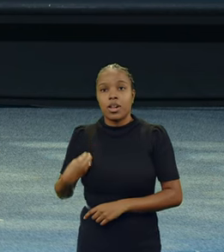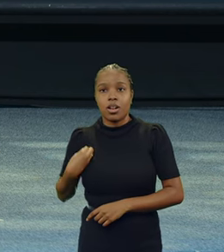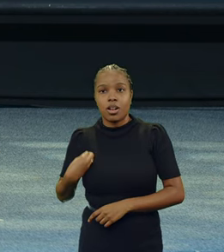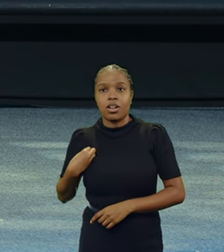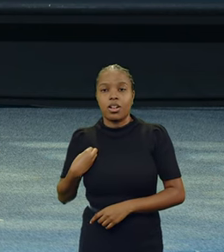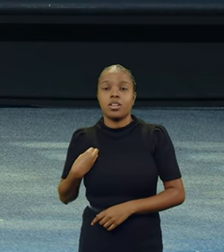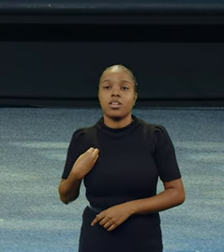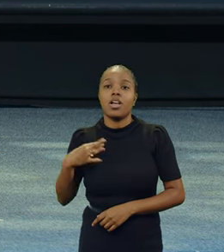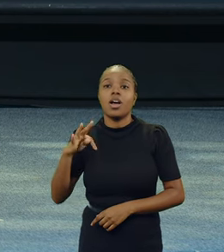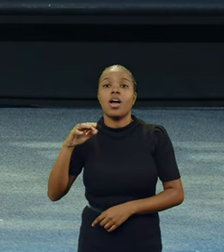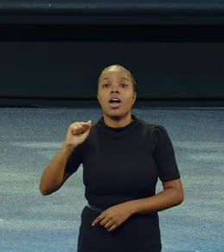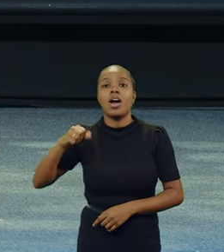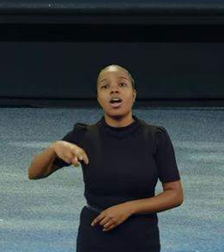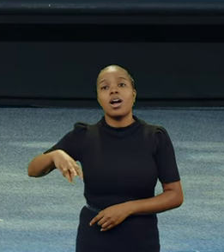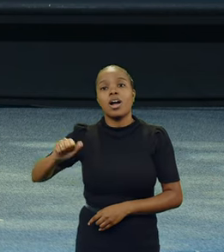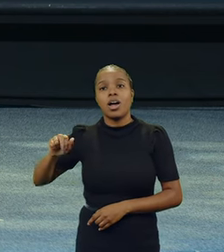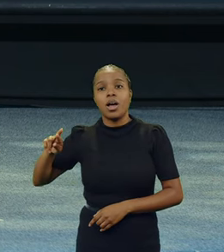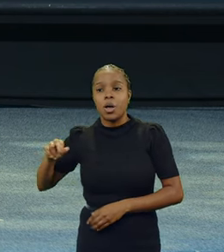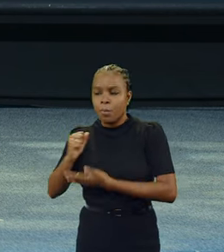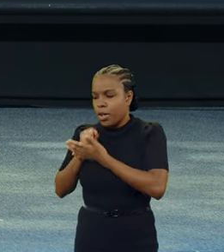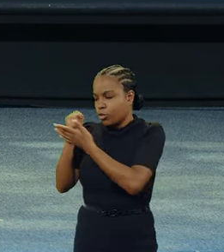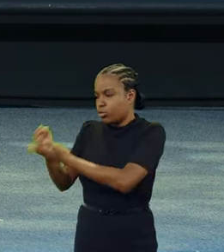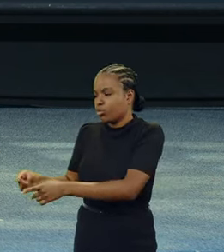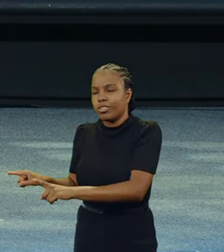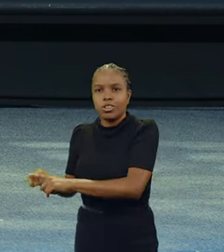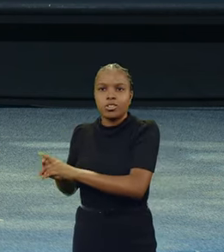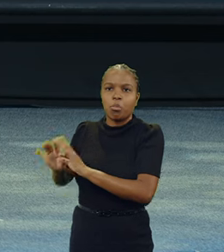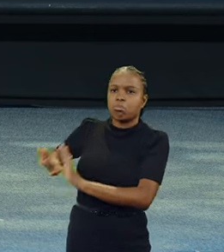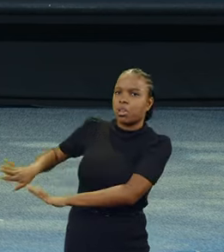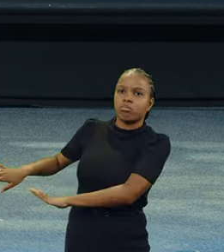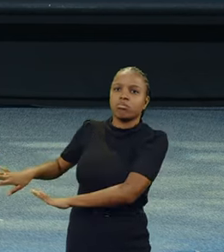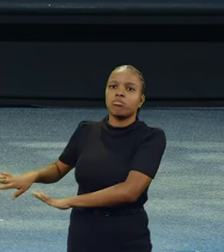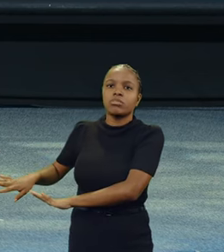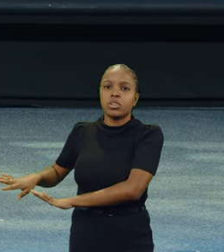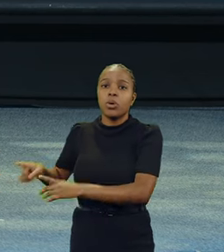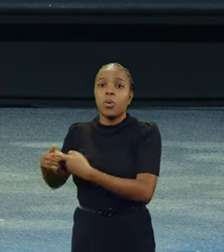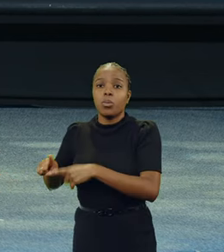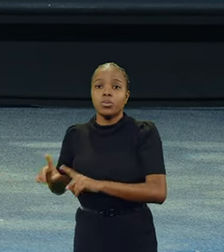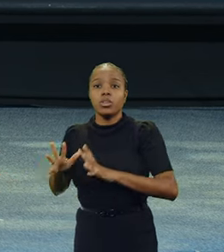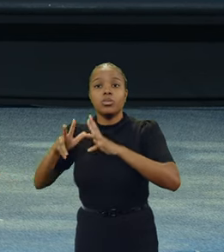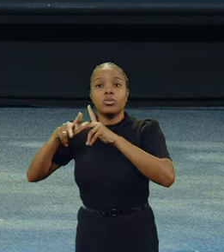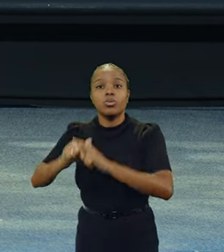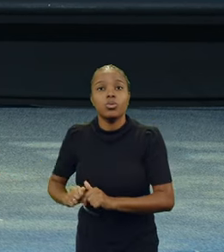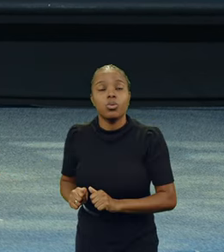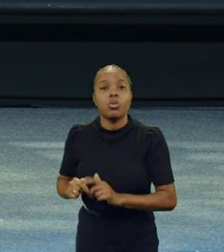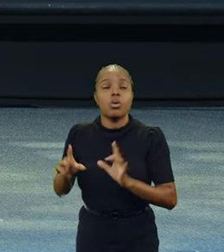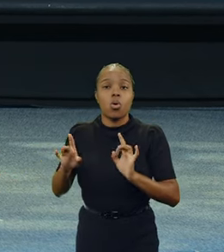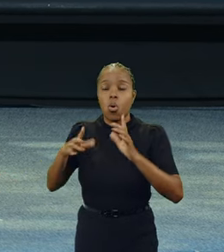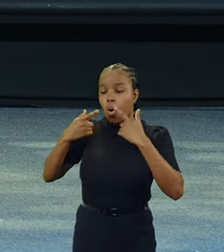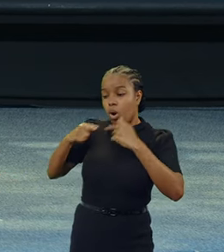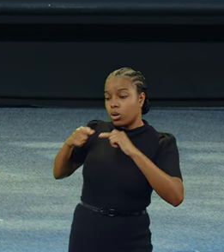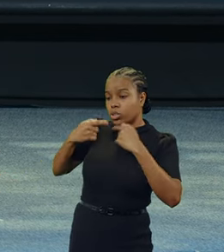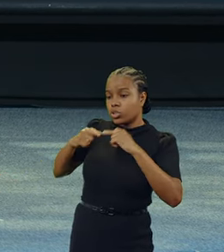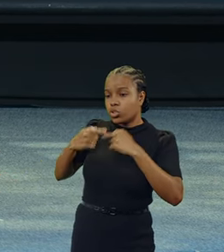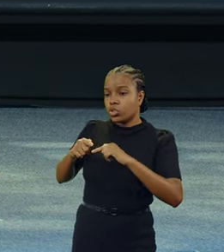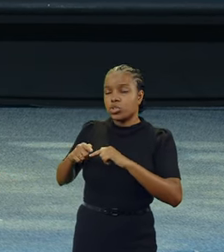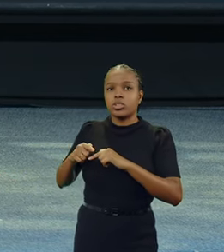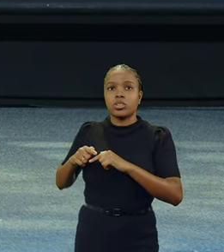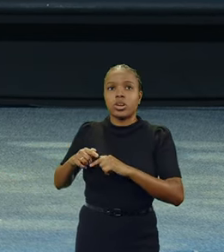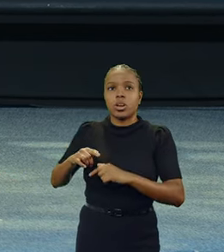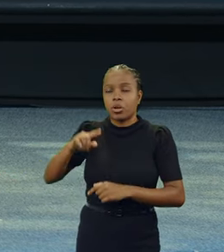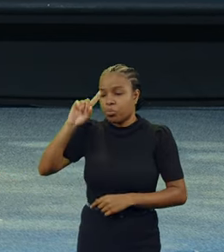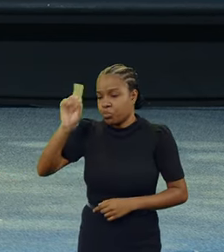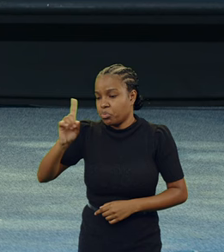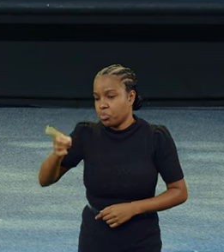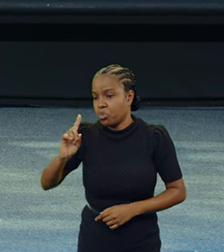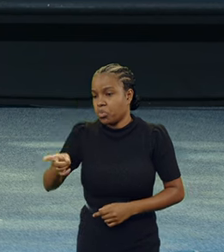propôs ajudar Tamar, mas todos estavam interessados em apenas criticar, acusar, censurar